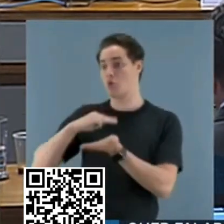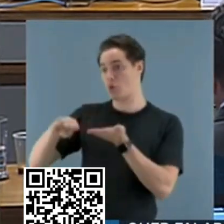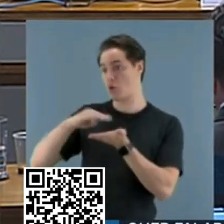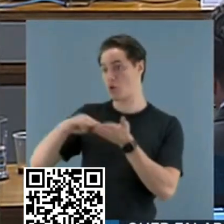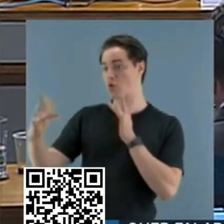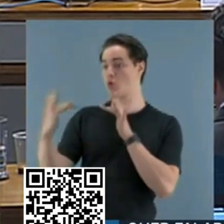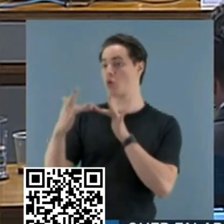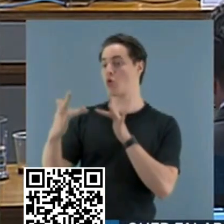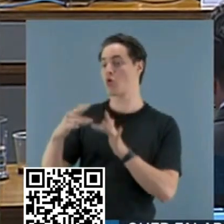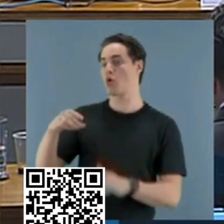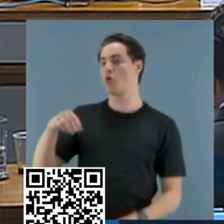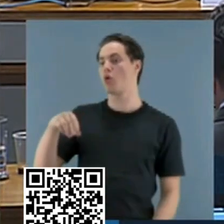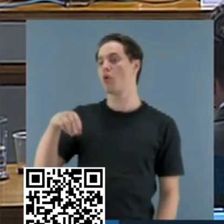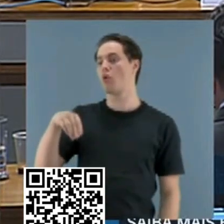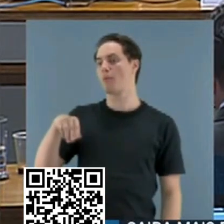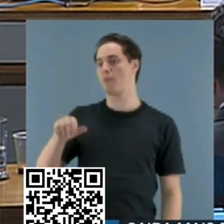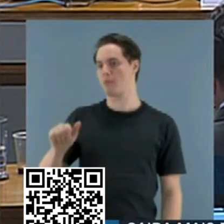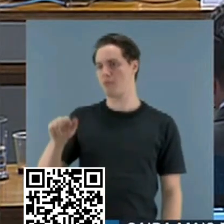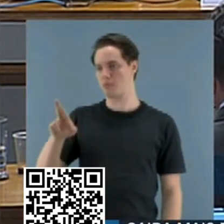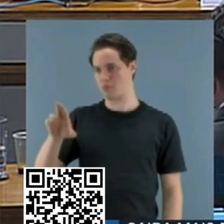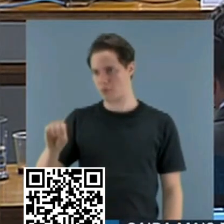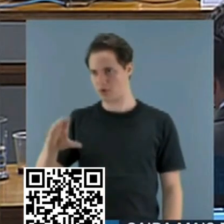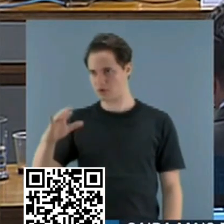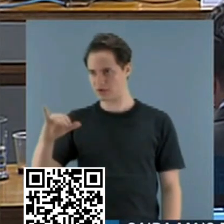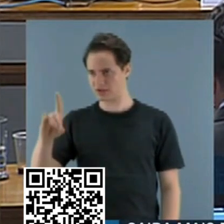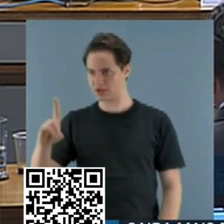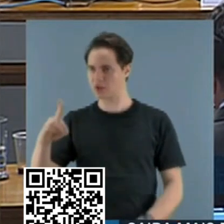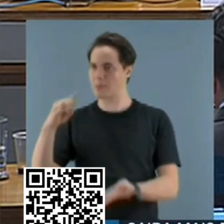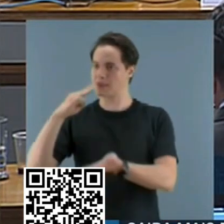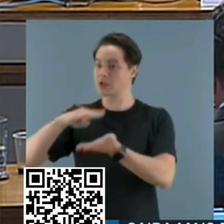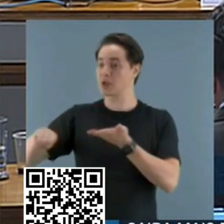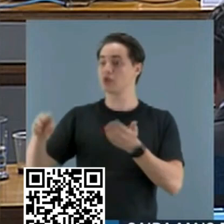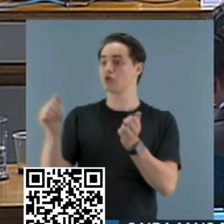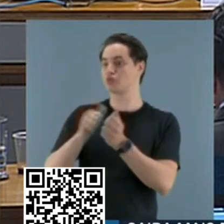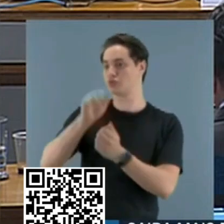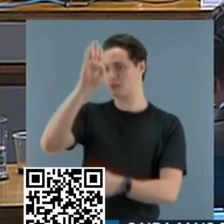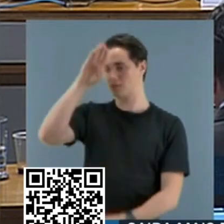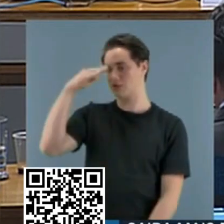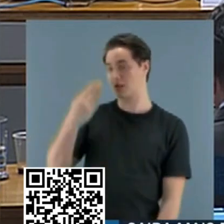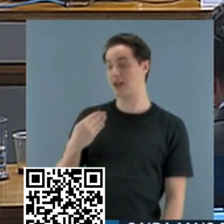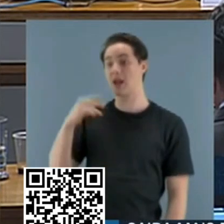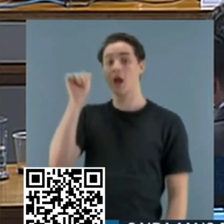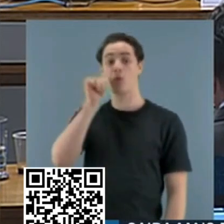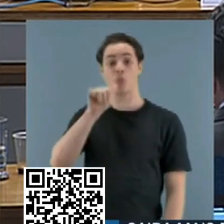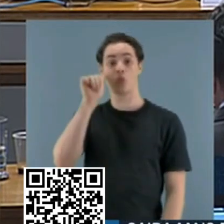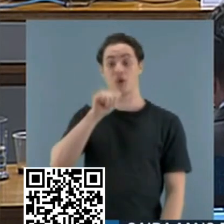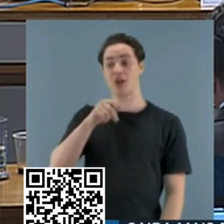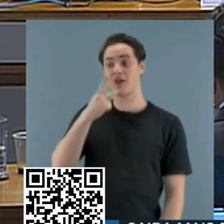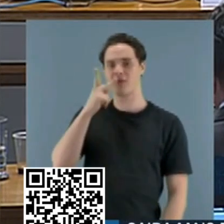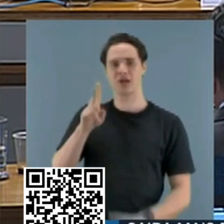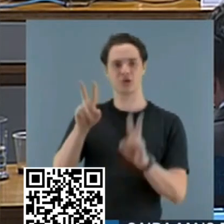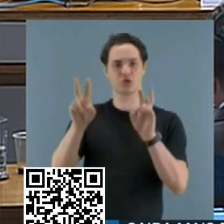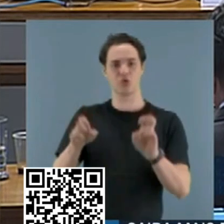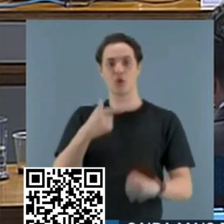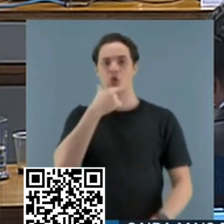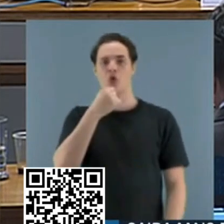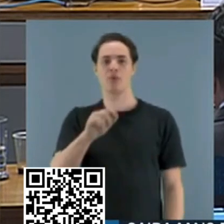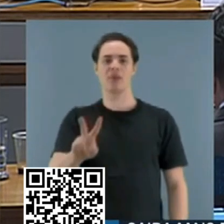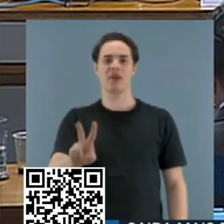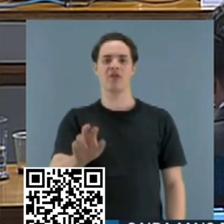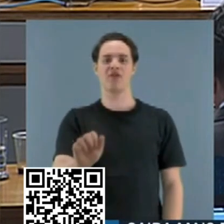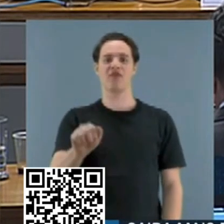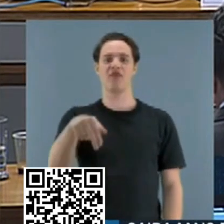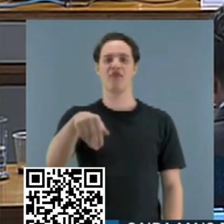uma auxiliar da então primeira-dama Michele Bolsonaro, e ela faz referência, por exemplo, ao Vanderlei. O senhor conhece